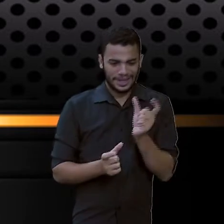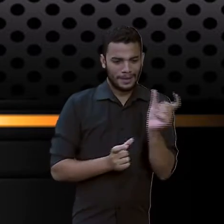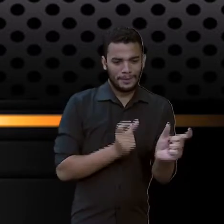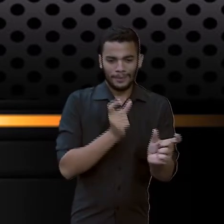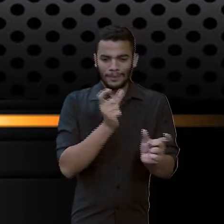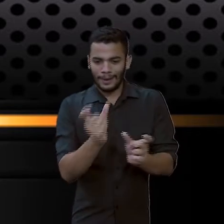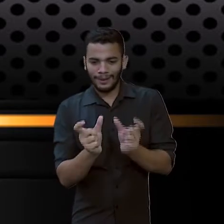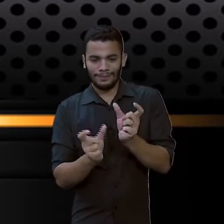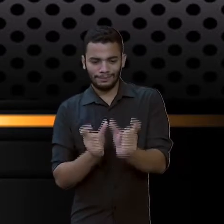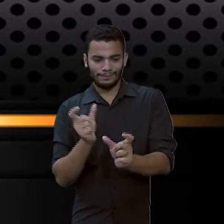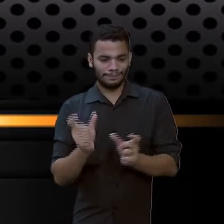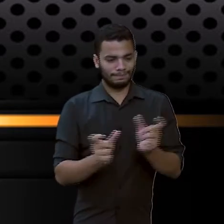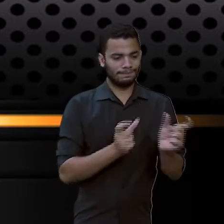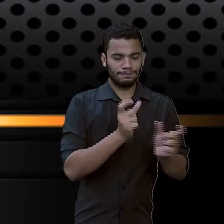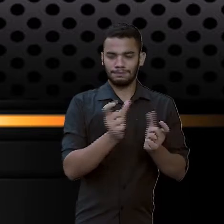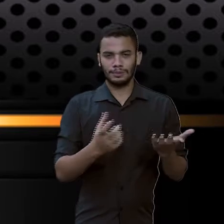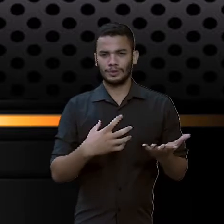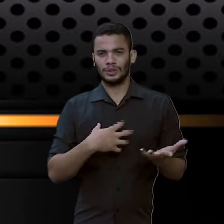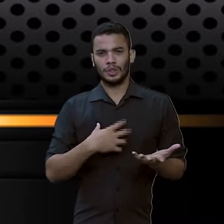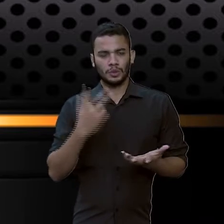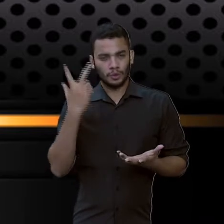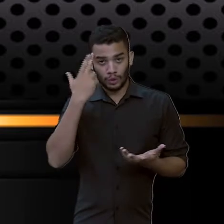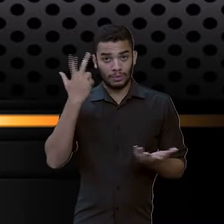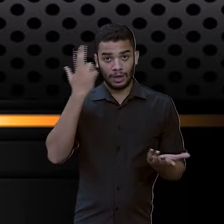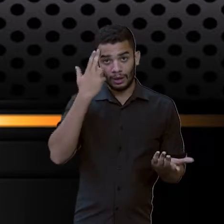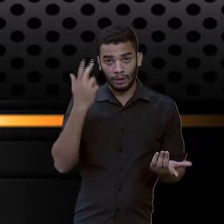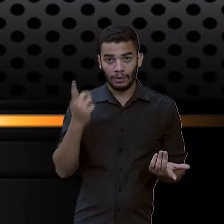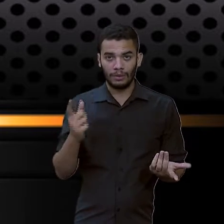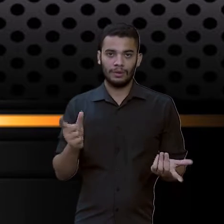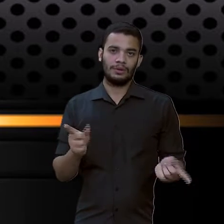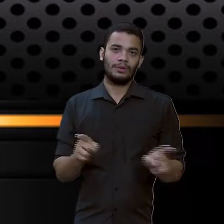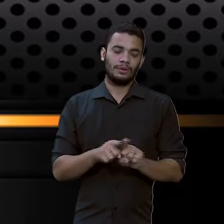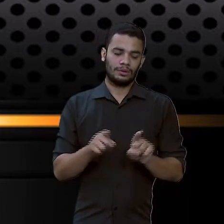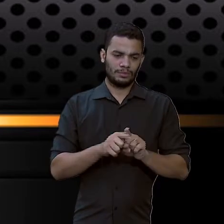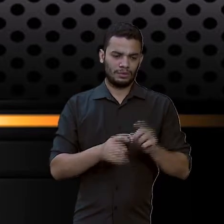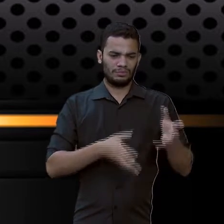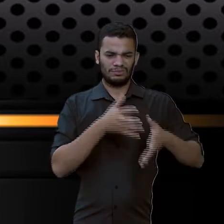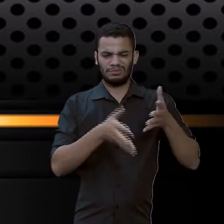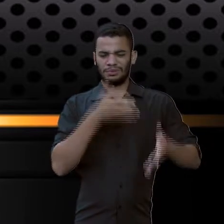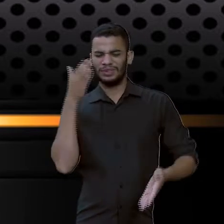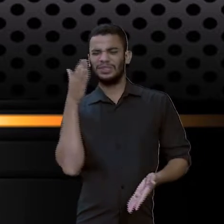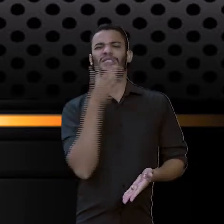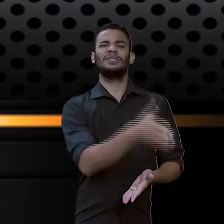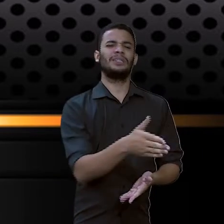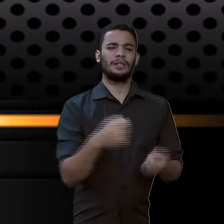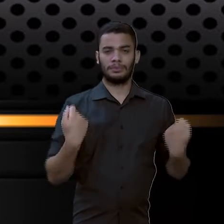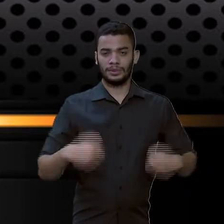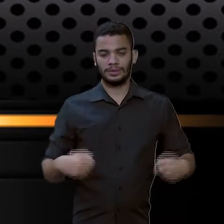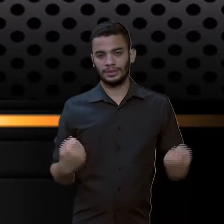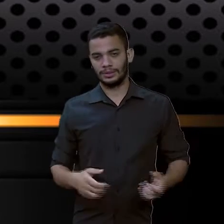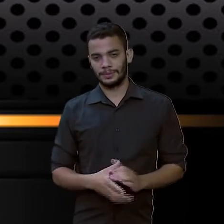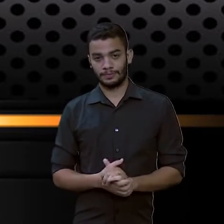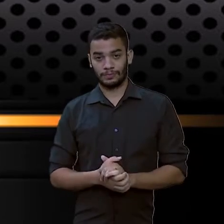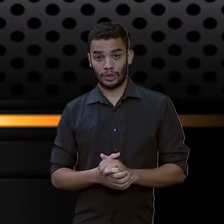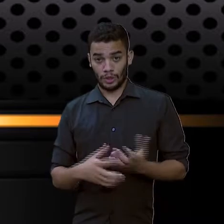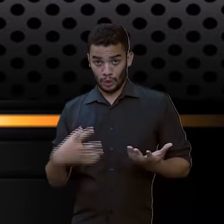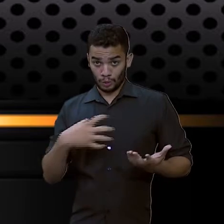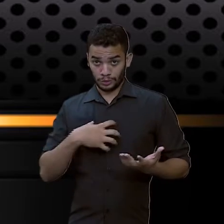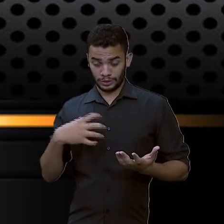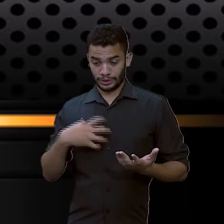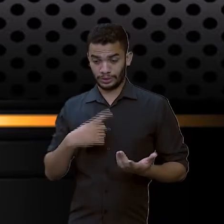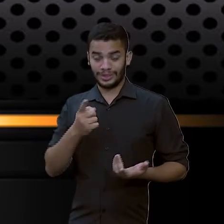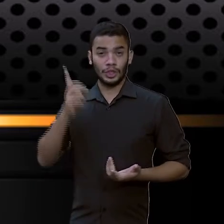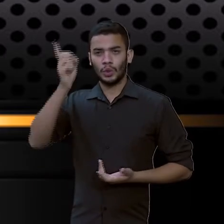gestos, também pode ocorrer abreviações das palavras. Esse tipo de linguagem normalmente acontece no dia a